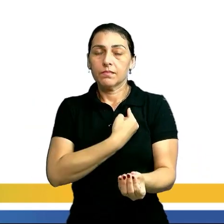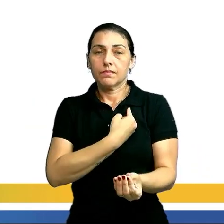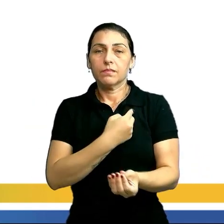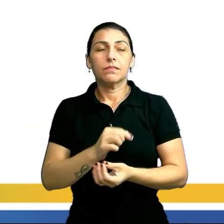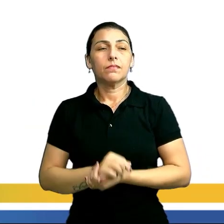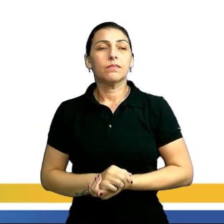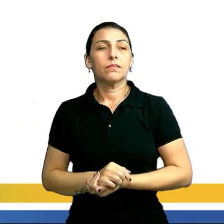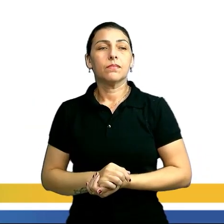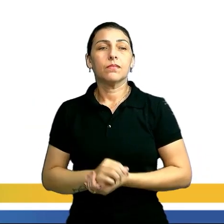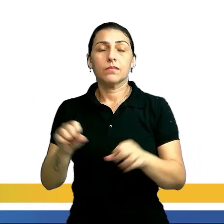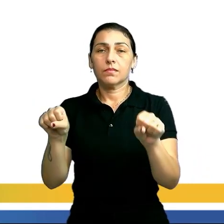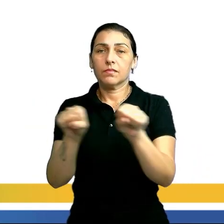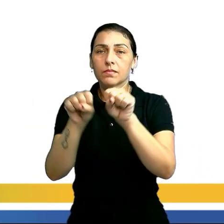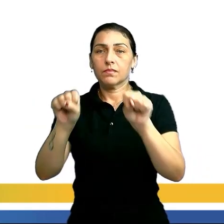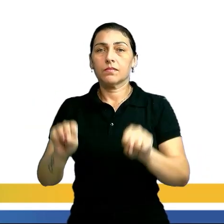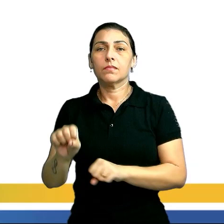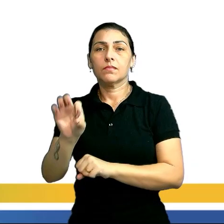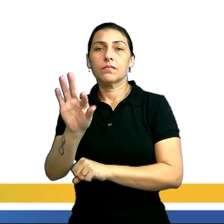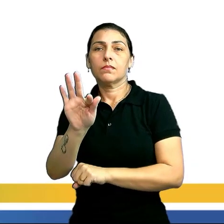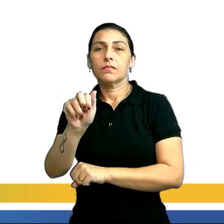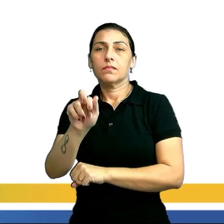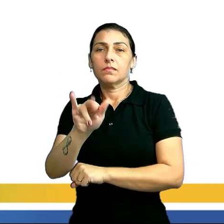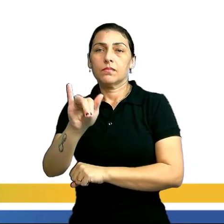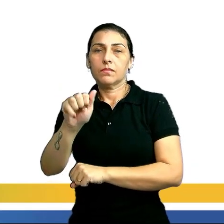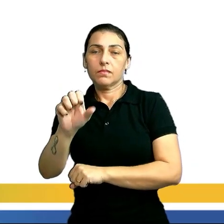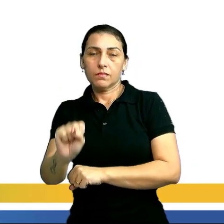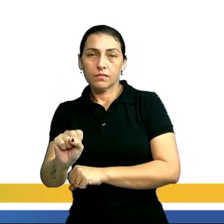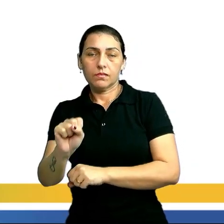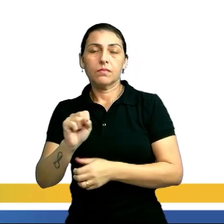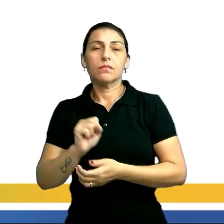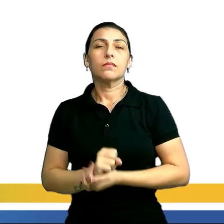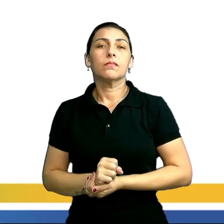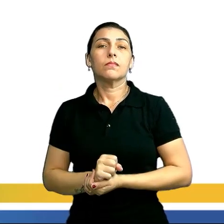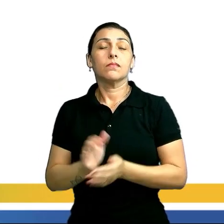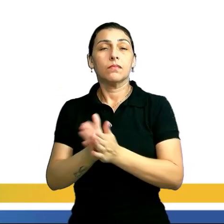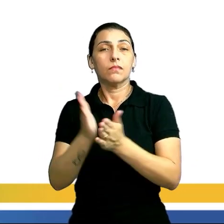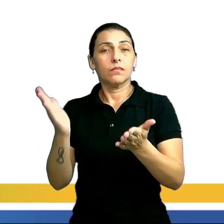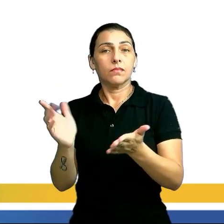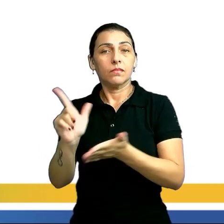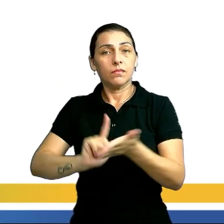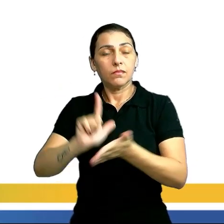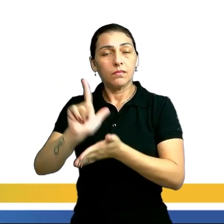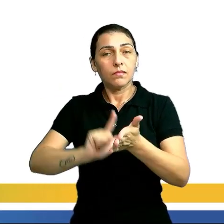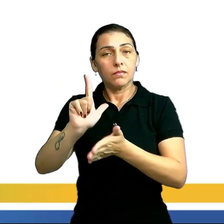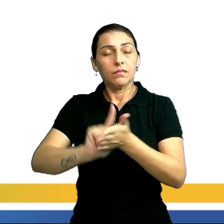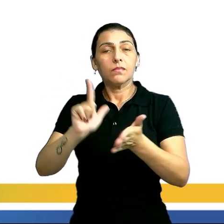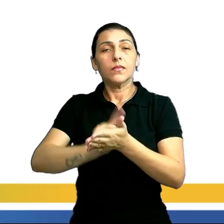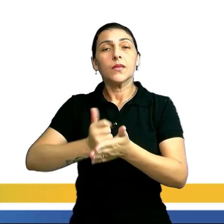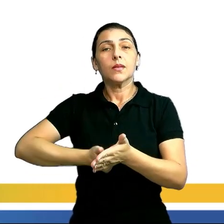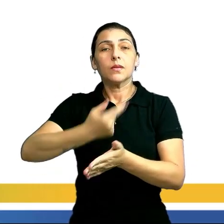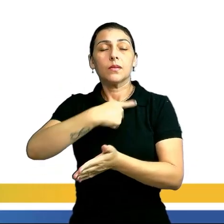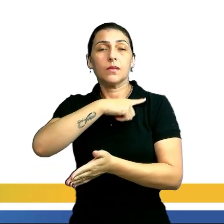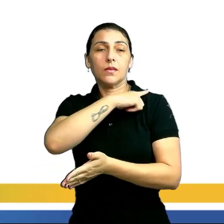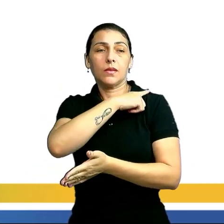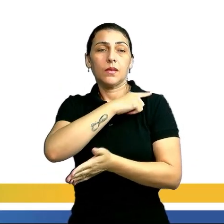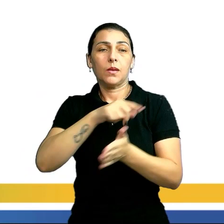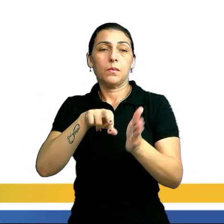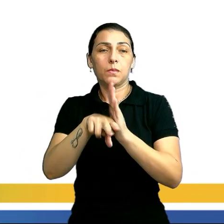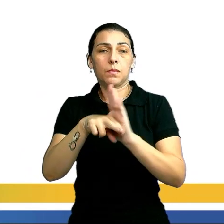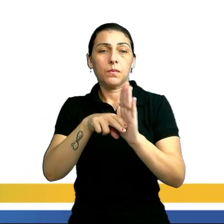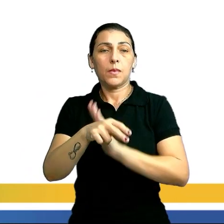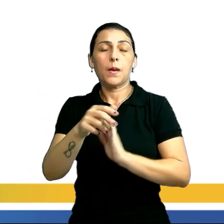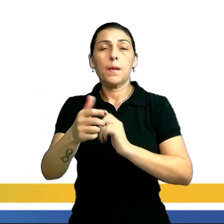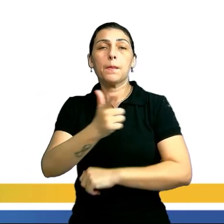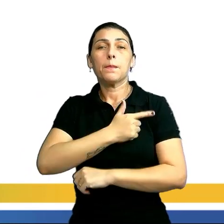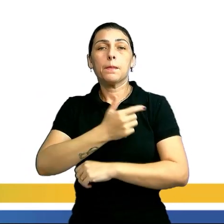lá do sistema Farias Brito. Então, lá, livro da primeira série, Biologia, página 12, uma questão